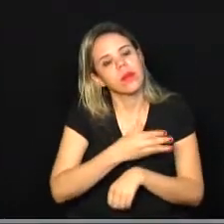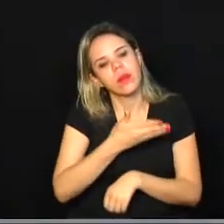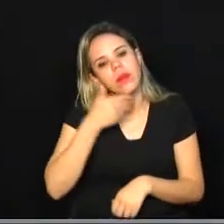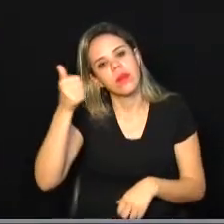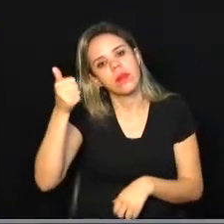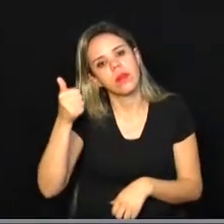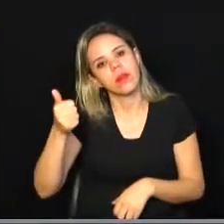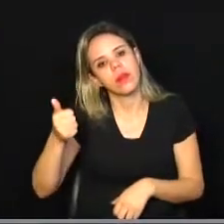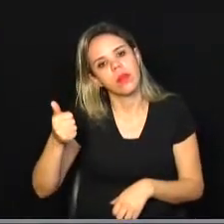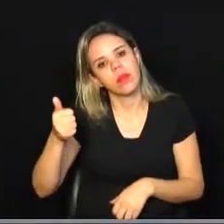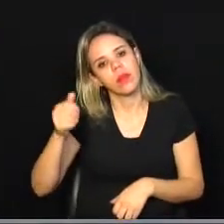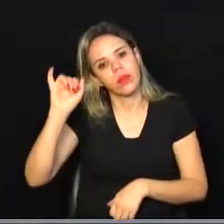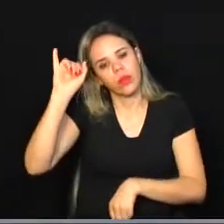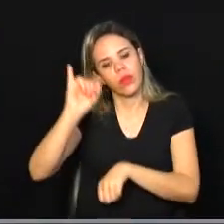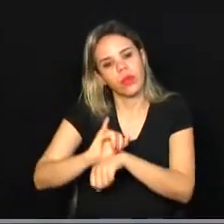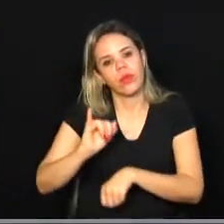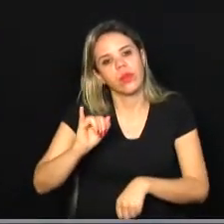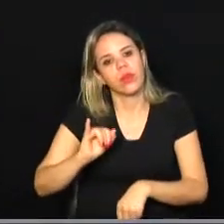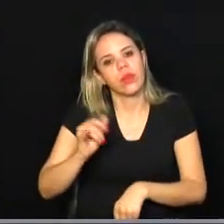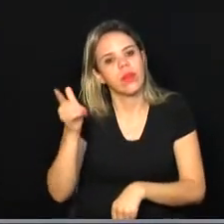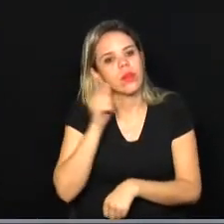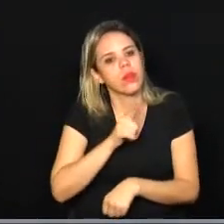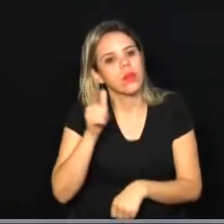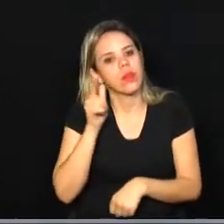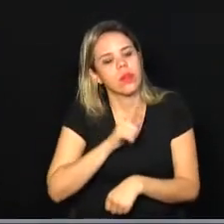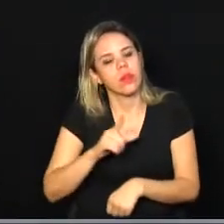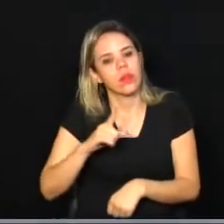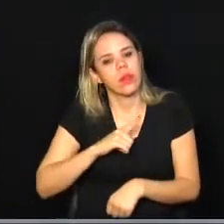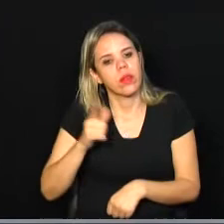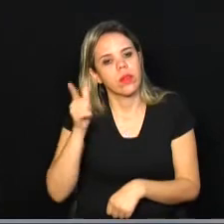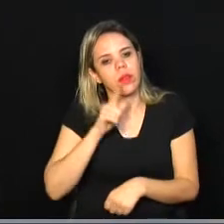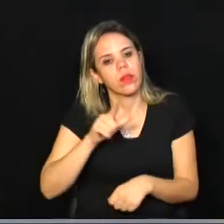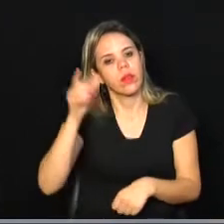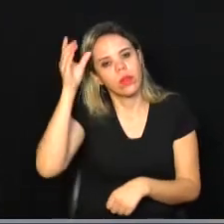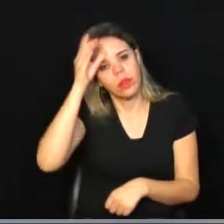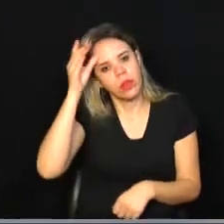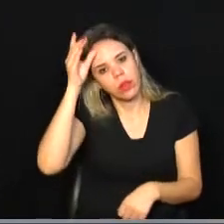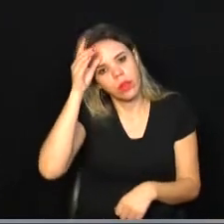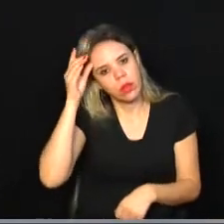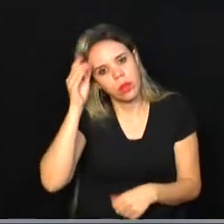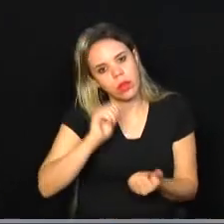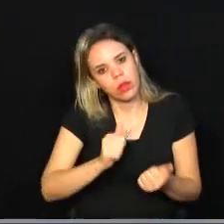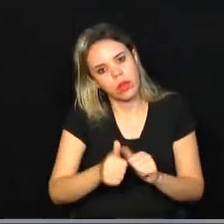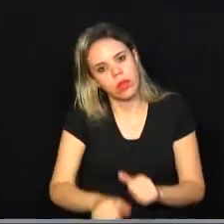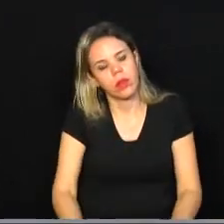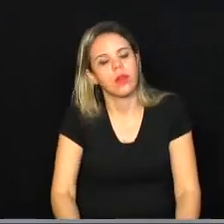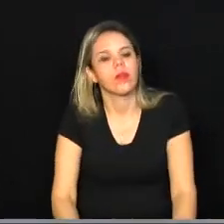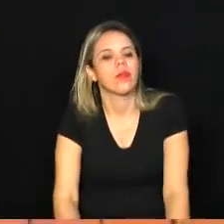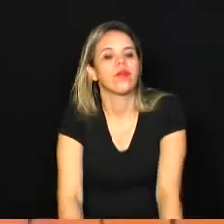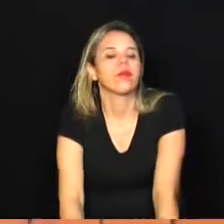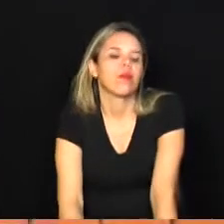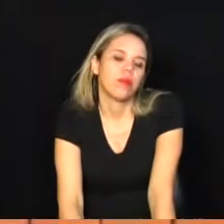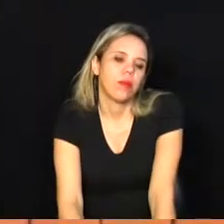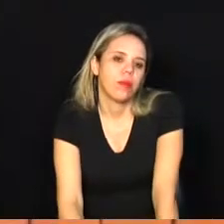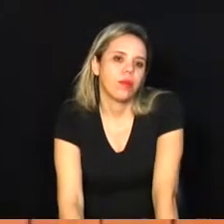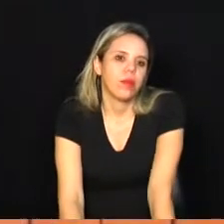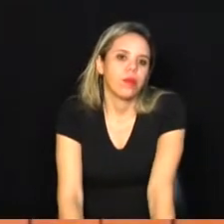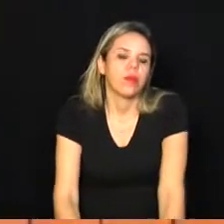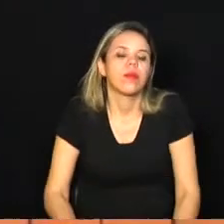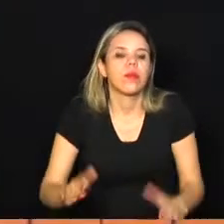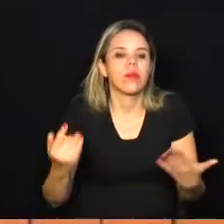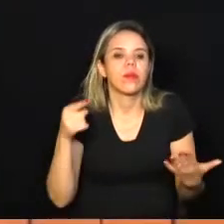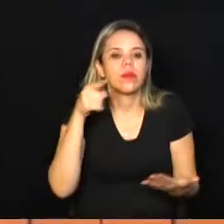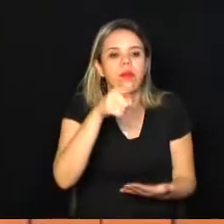do mercado internacional para conseguir ter esses ganhos cognitivos com os nossos atletas. Desde quando que